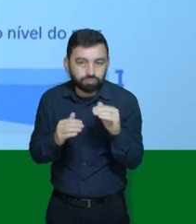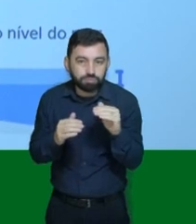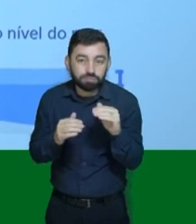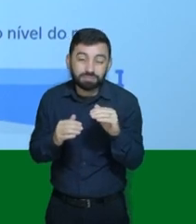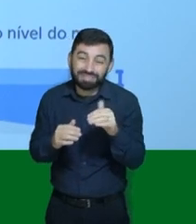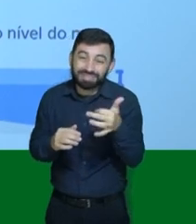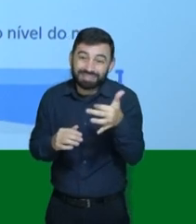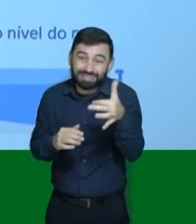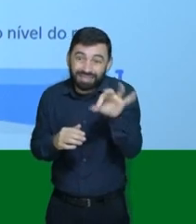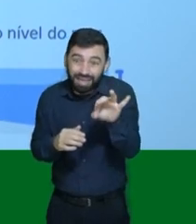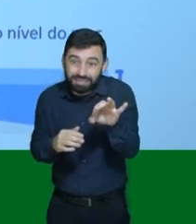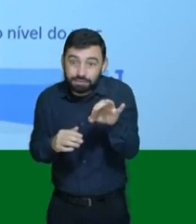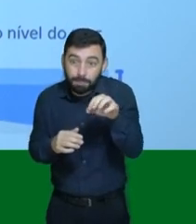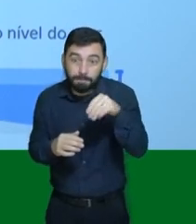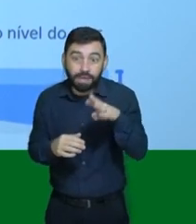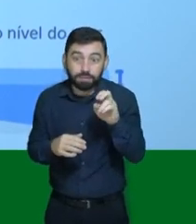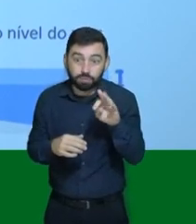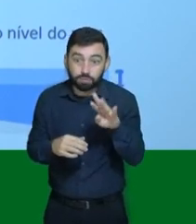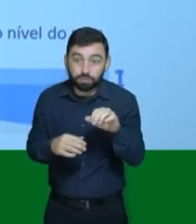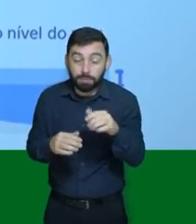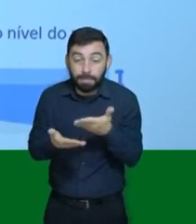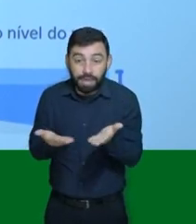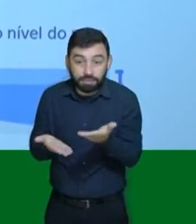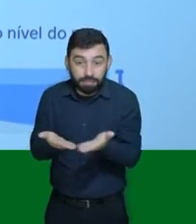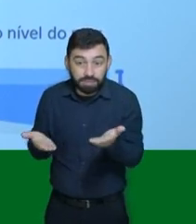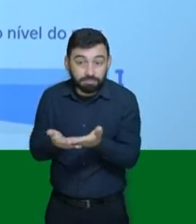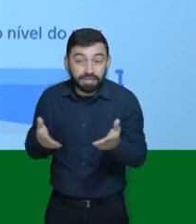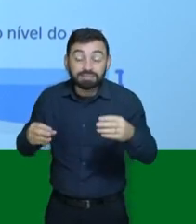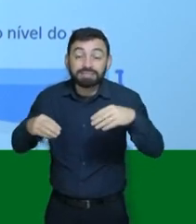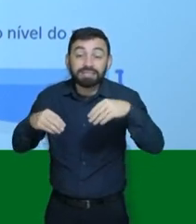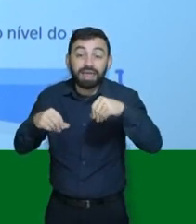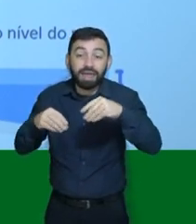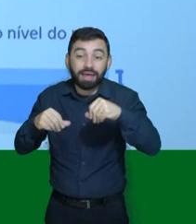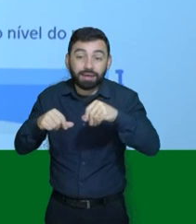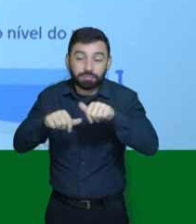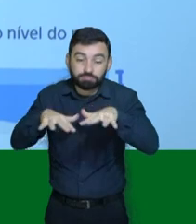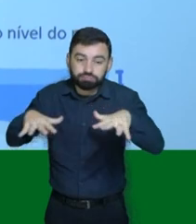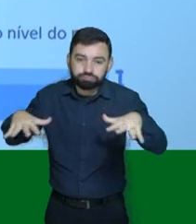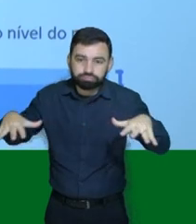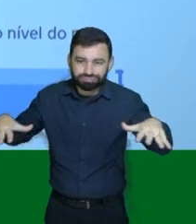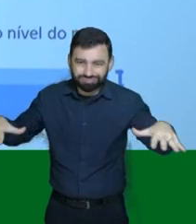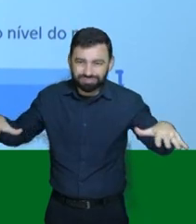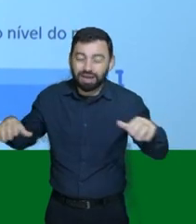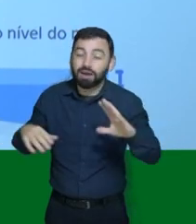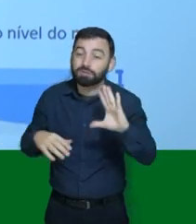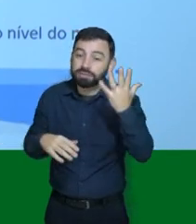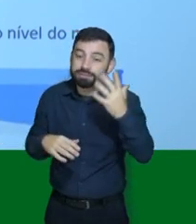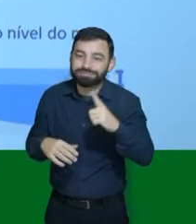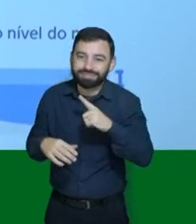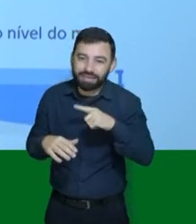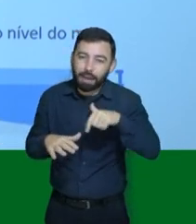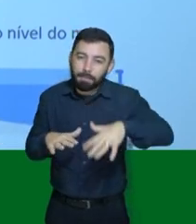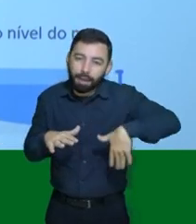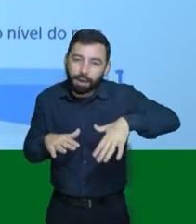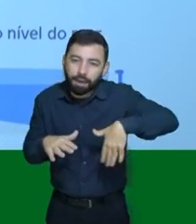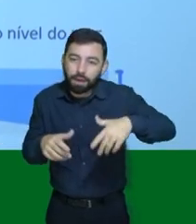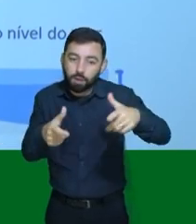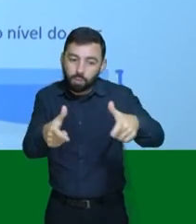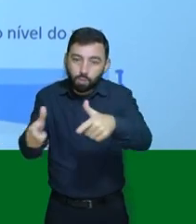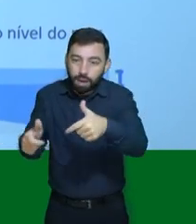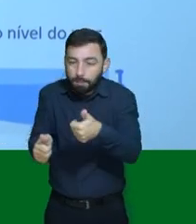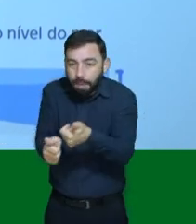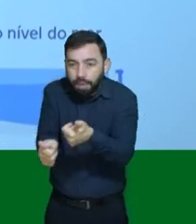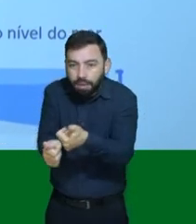equivaleria 10 metros para dentro, que você está perdendo de terra. E esse impacto daí é nas praias, é nos